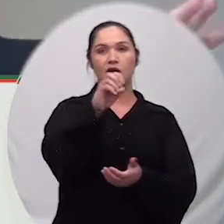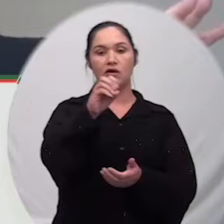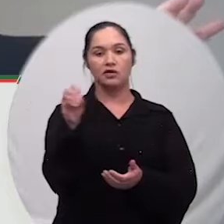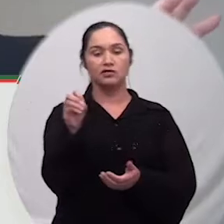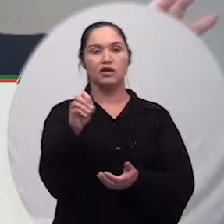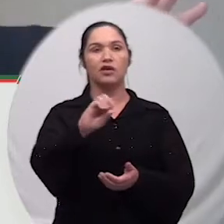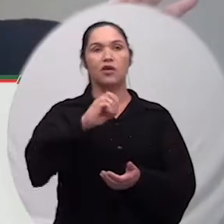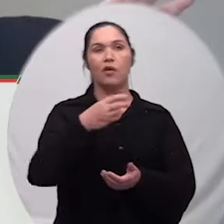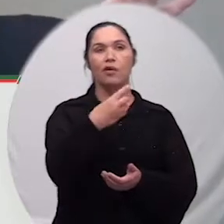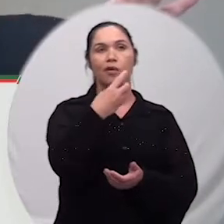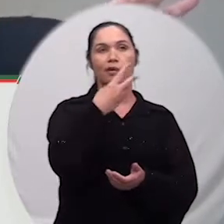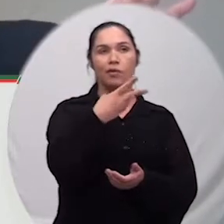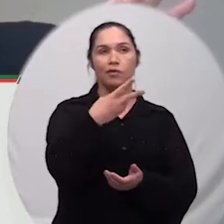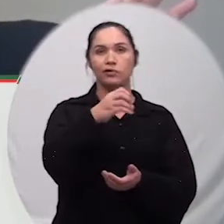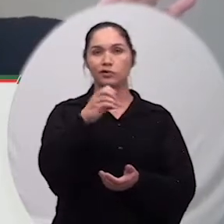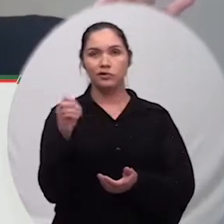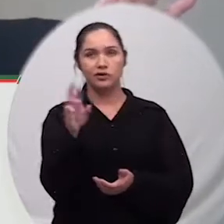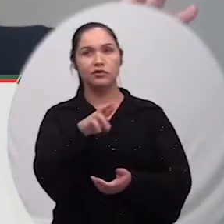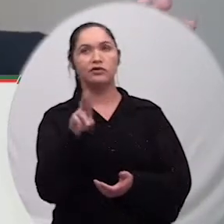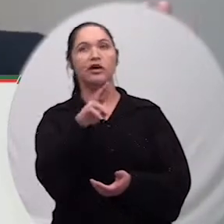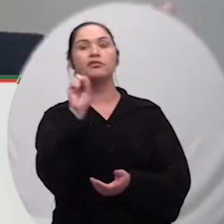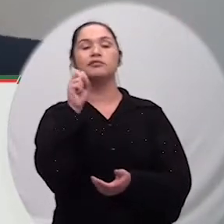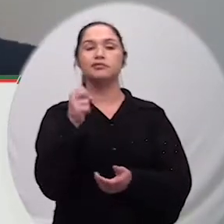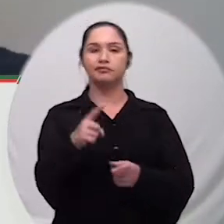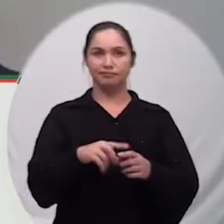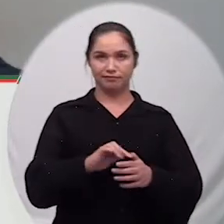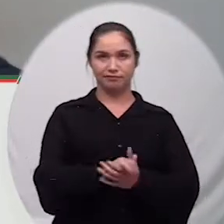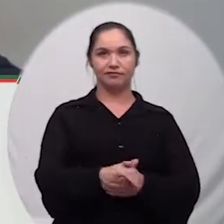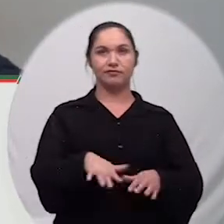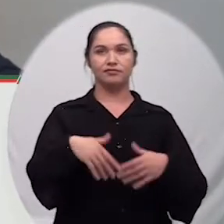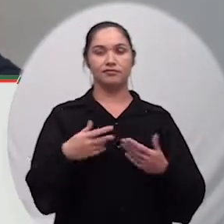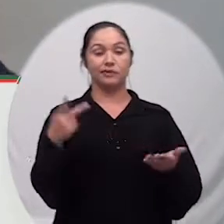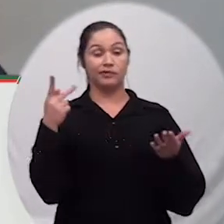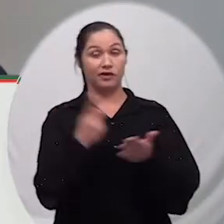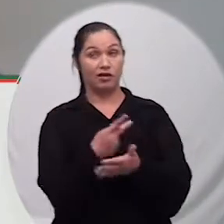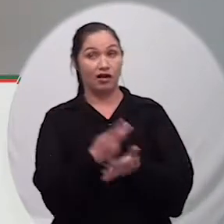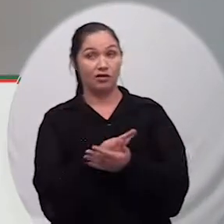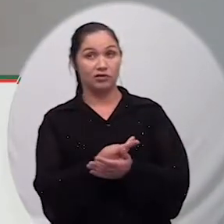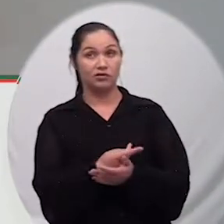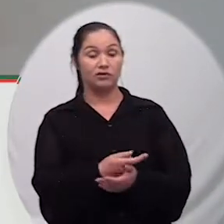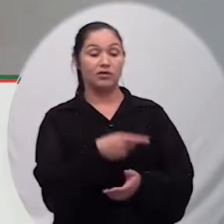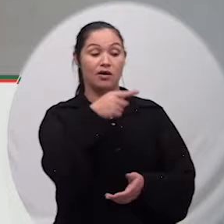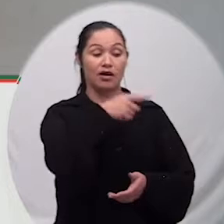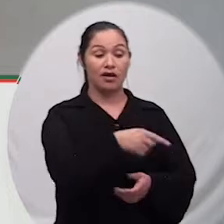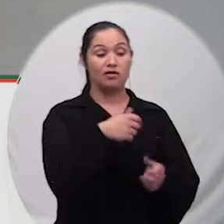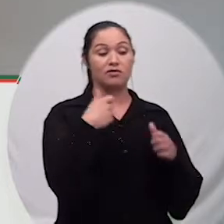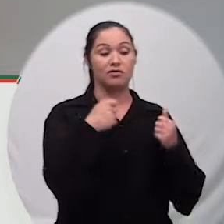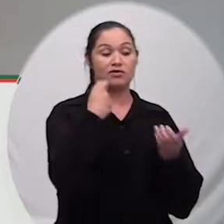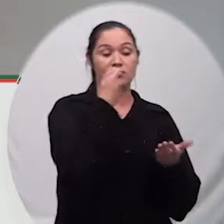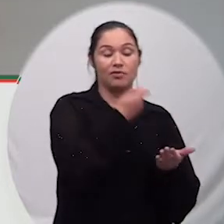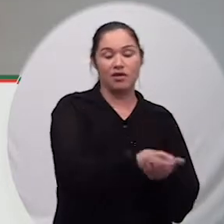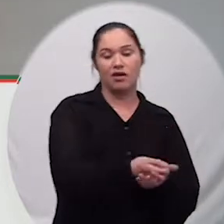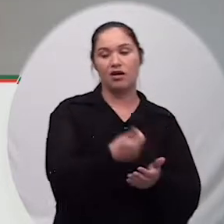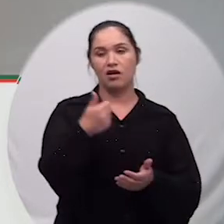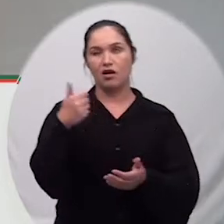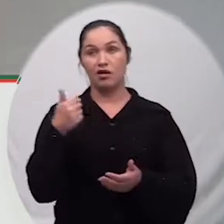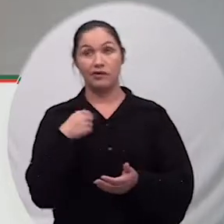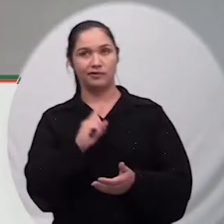fazem o serviço, recolhem o seu e mandam. Então isso está errado. Então isso é só mesmo para dar essa visibilidade e